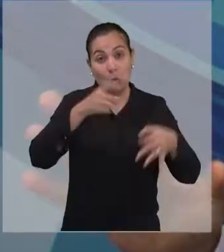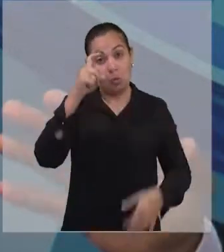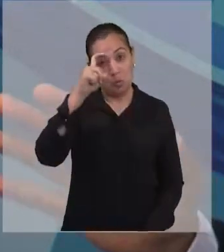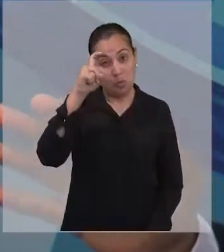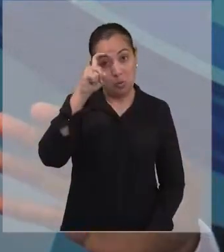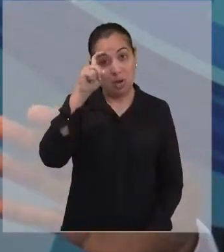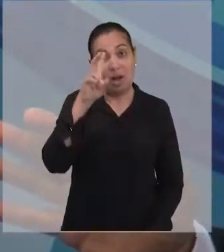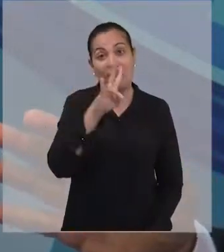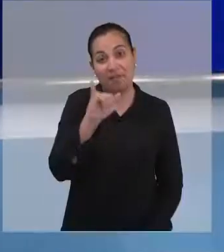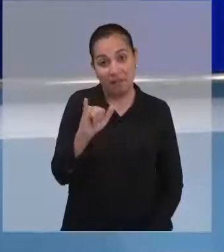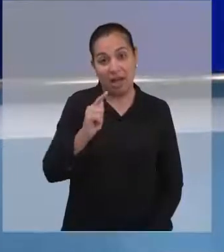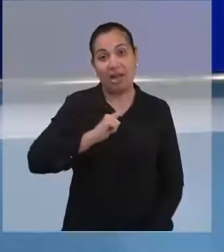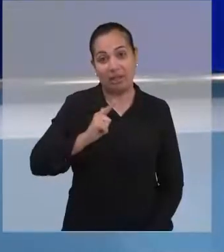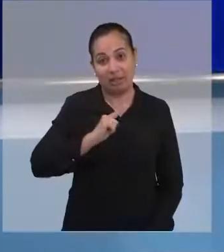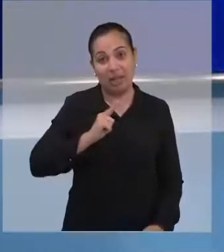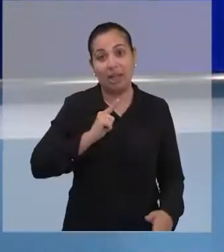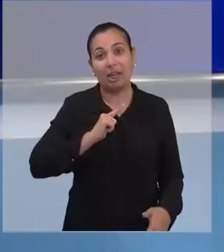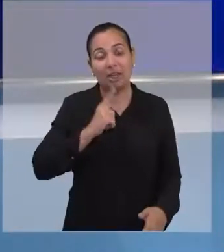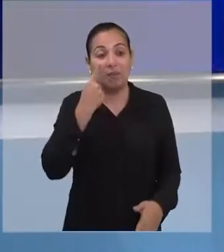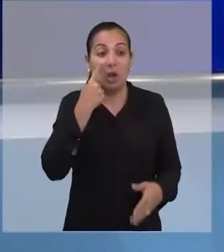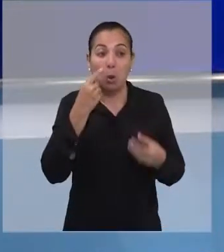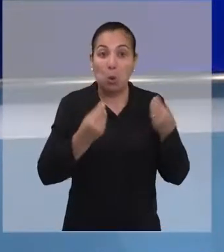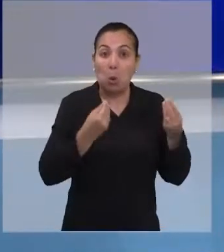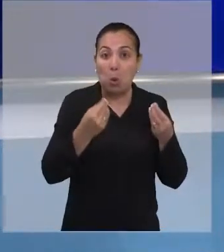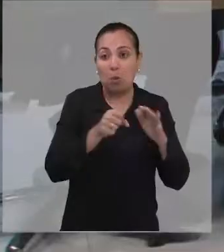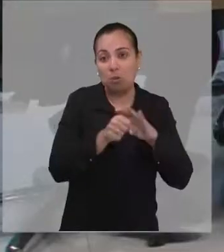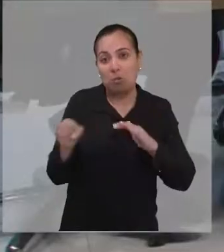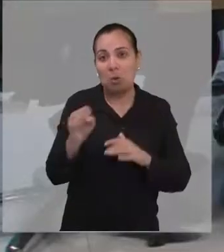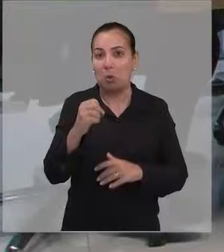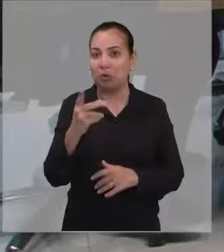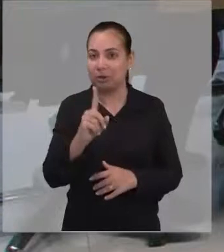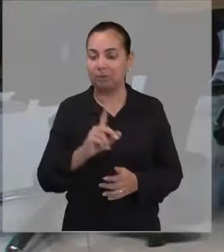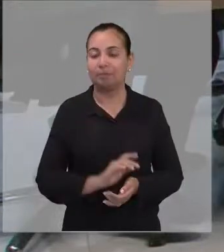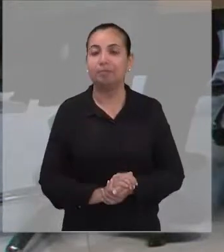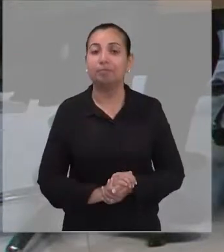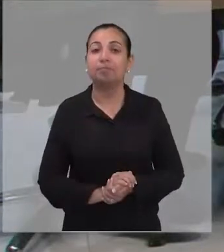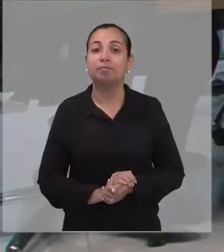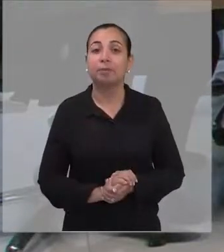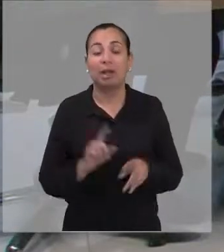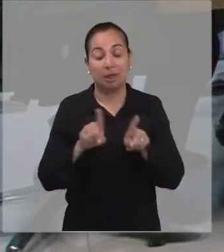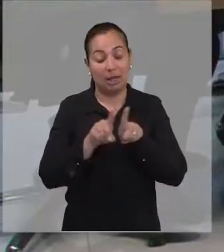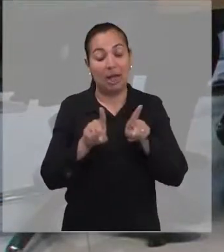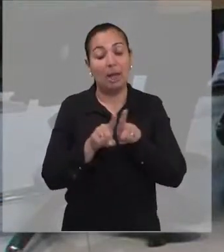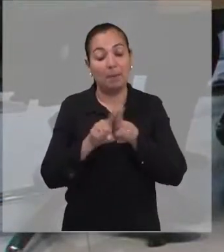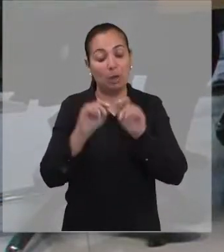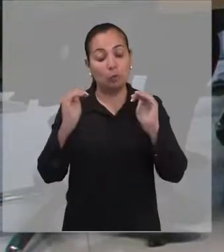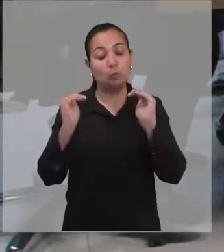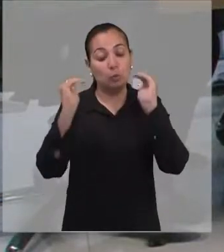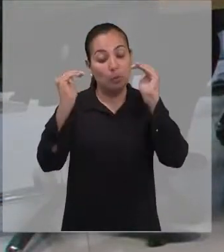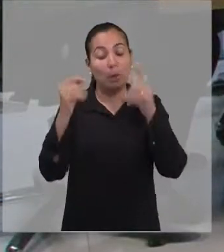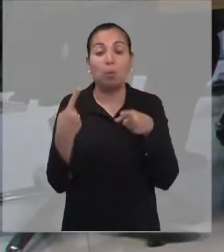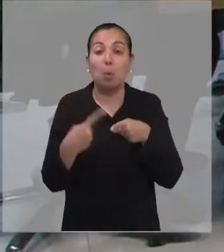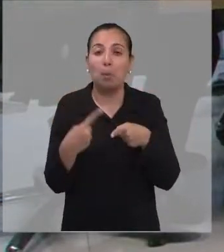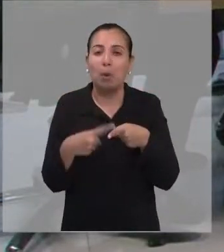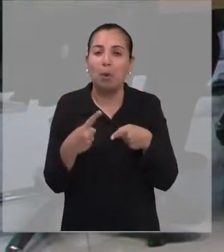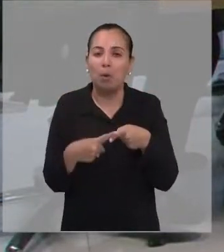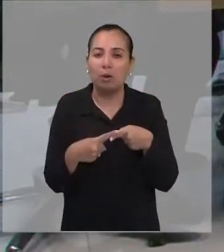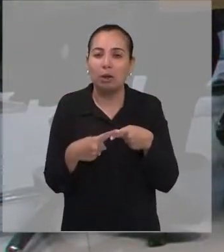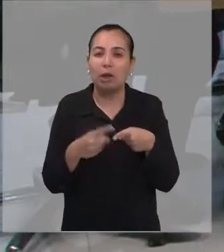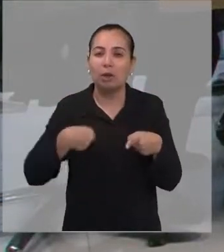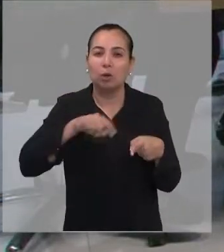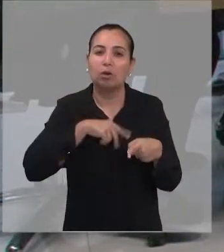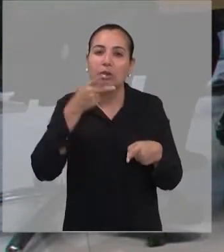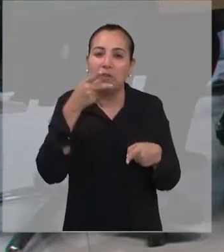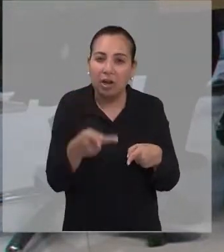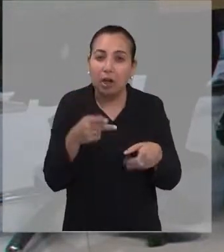no Senado para uma indicação no Supremo. E eu acrescentaria, professor, no Supremo também. Porque também. A regra, a gente está falando de política,